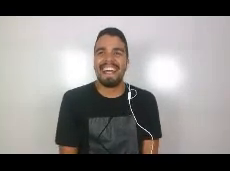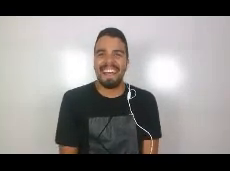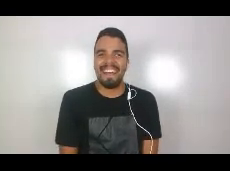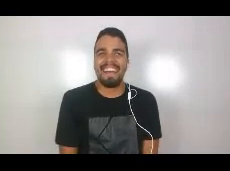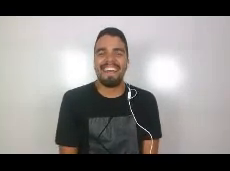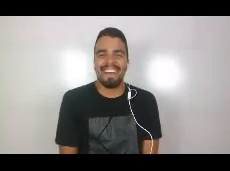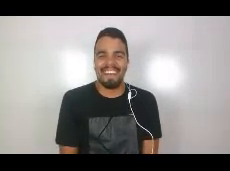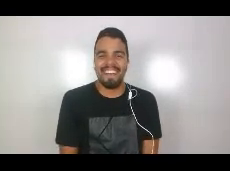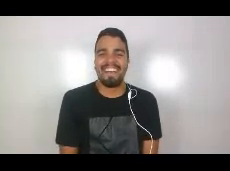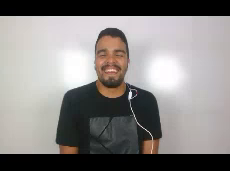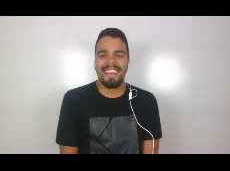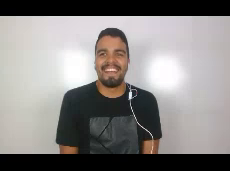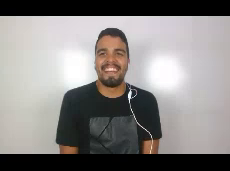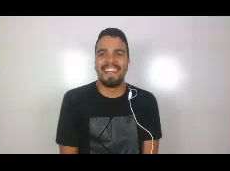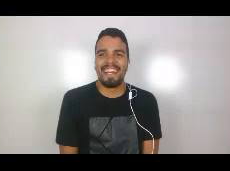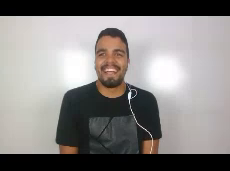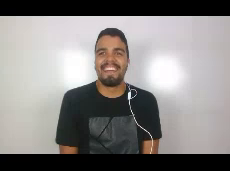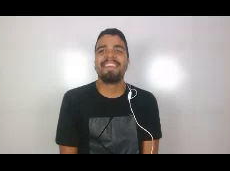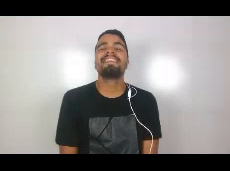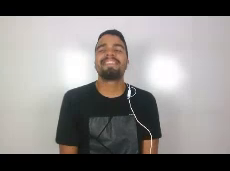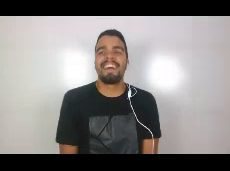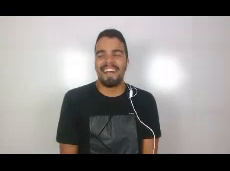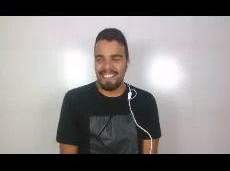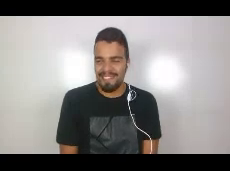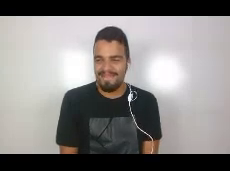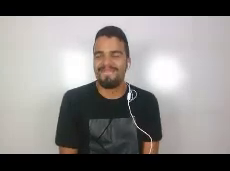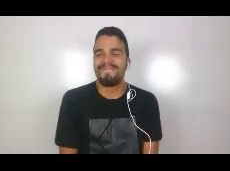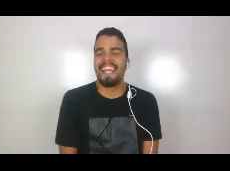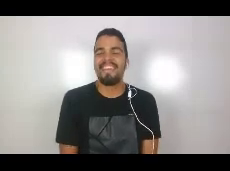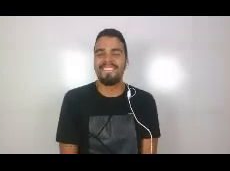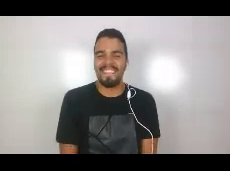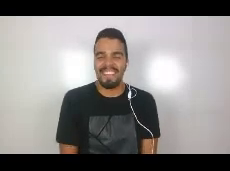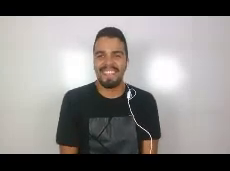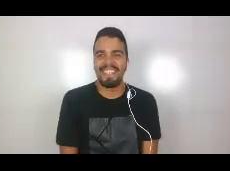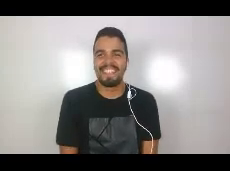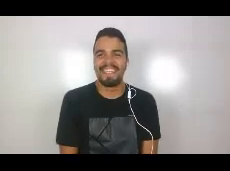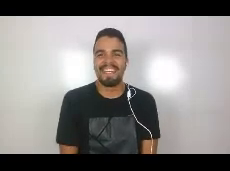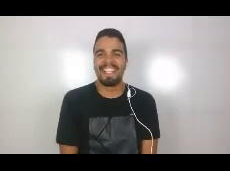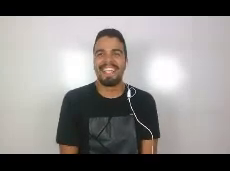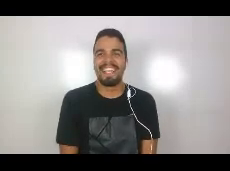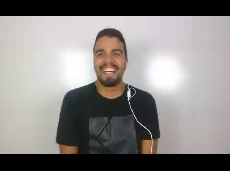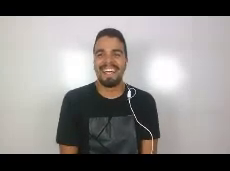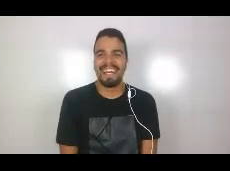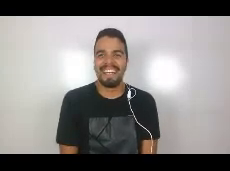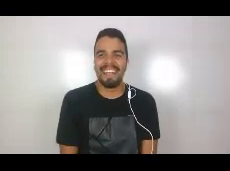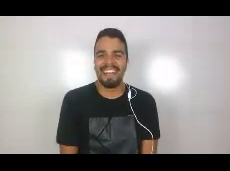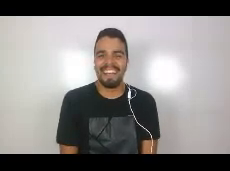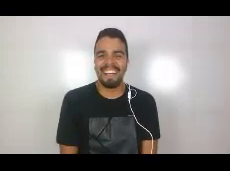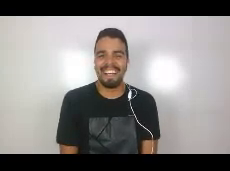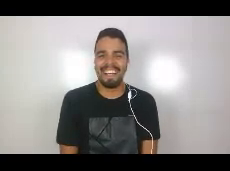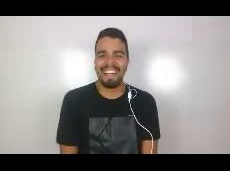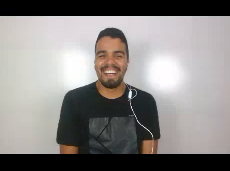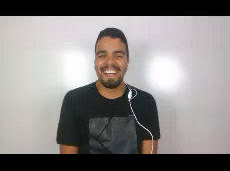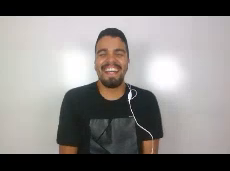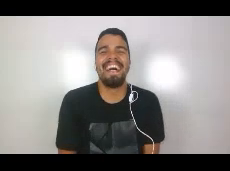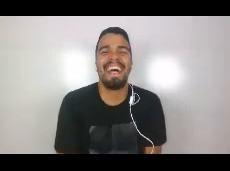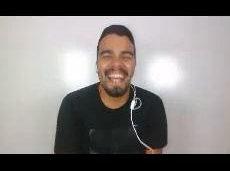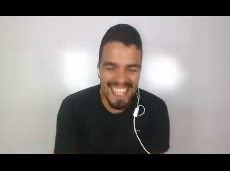entender coisa que ele não está vendo. Exato. A não ser que passe um carro na hora, a gente já pode achar, esse aí é um carro